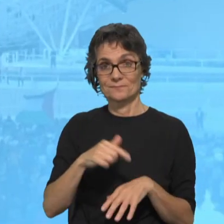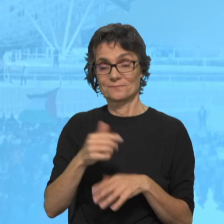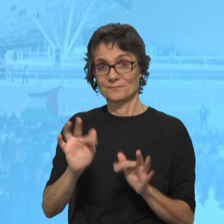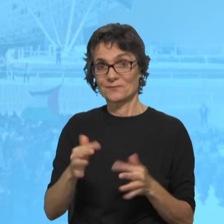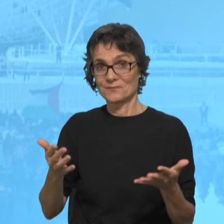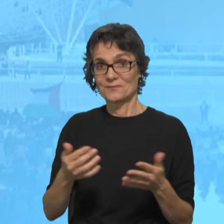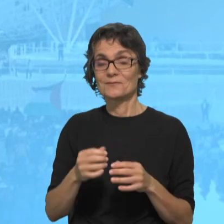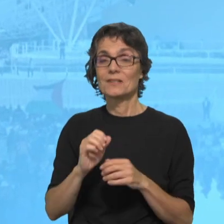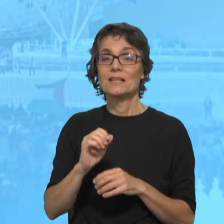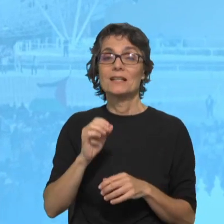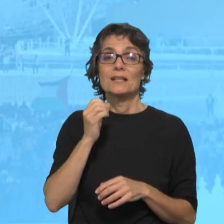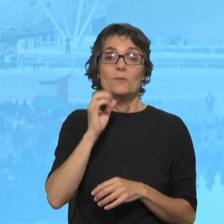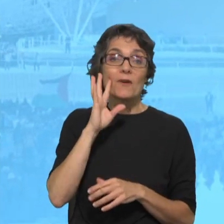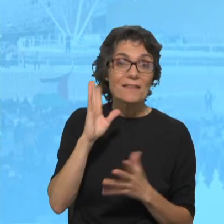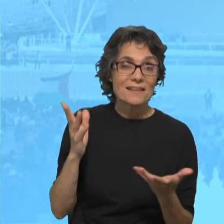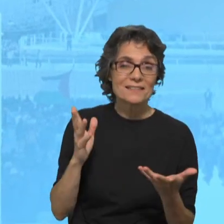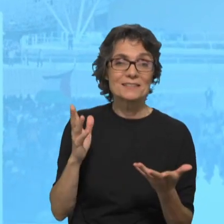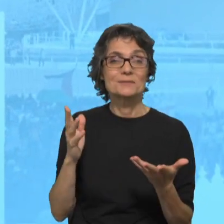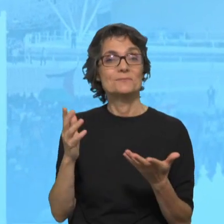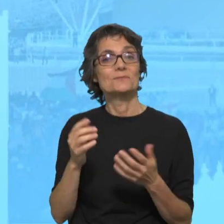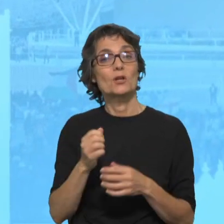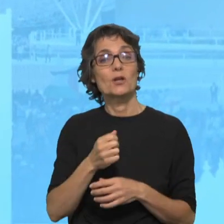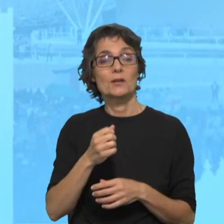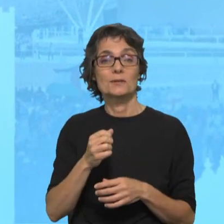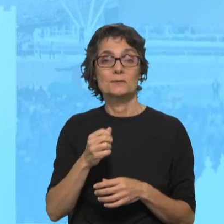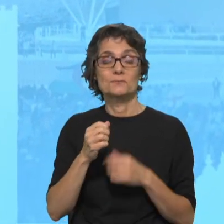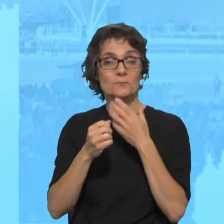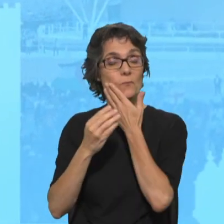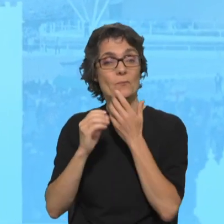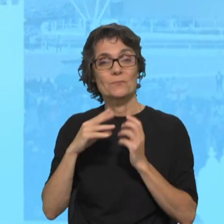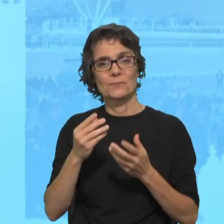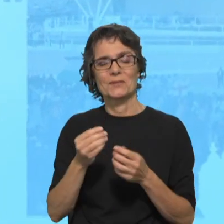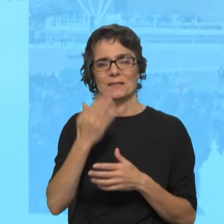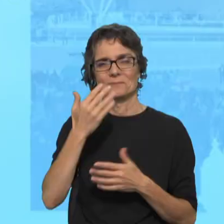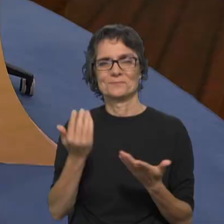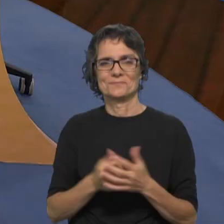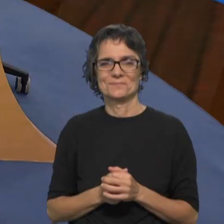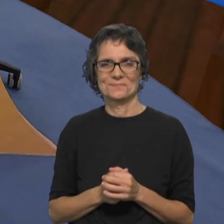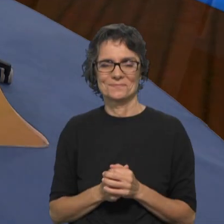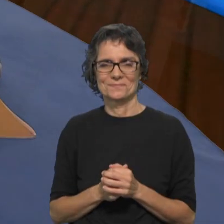Tenha uma ótima tarde. Um bom dia de Portugal também. Até amanhã, se Deus quiser.